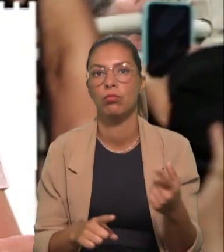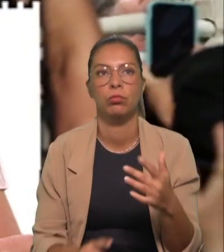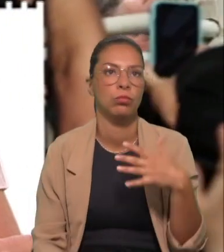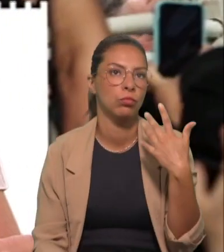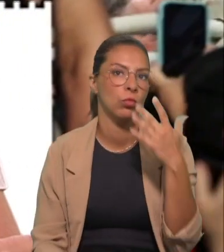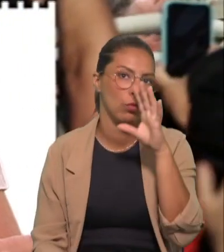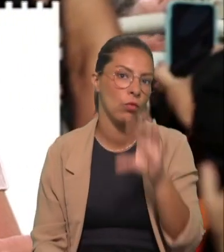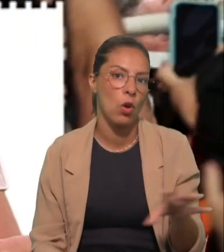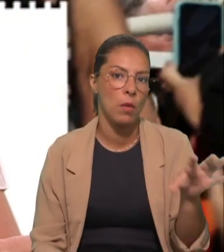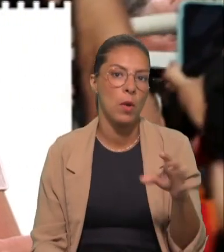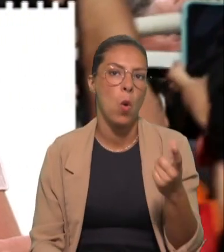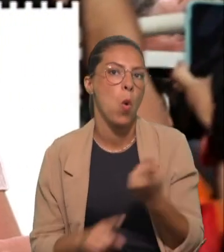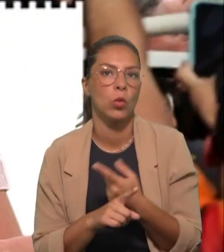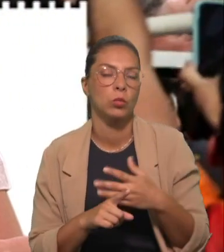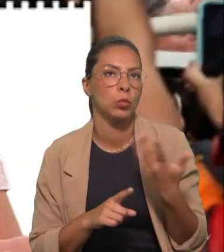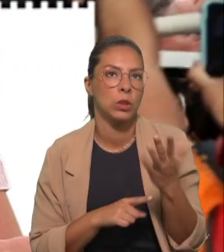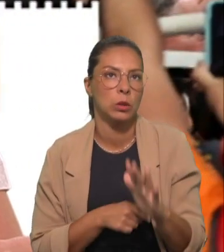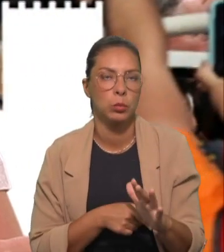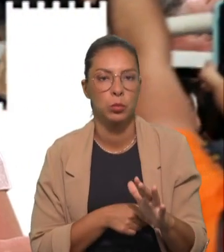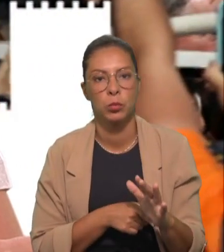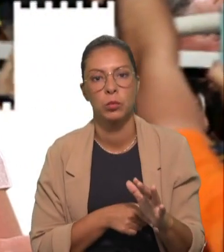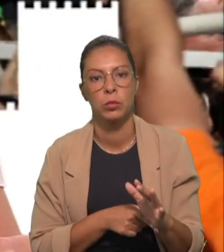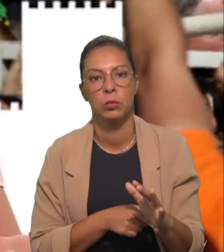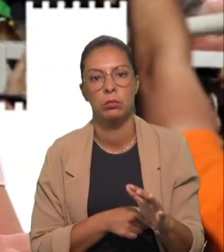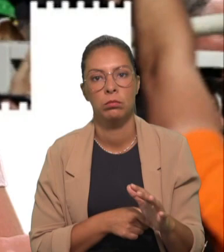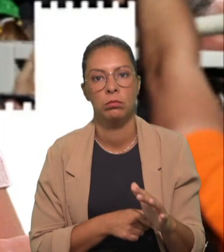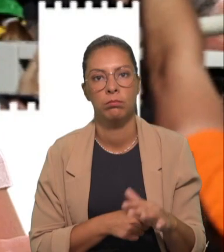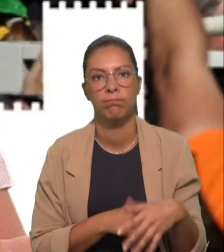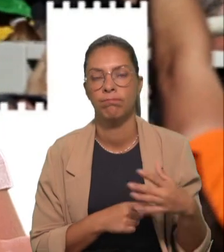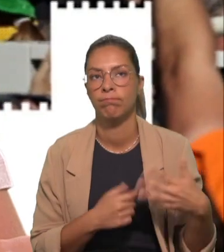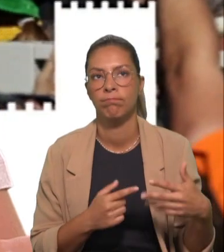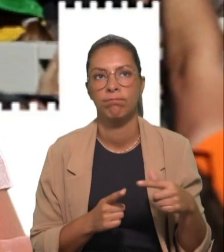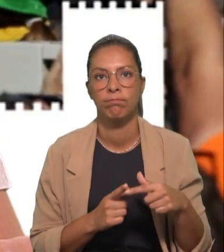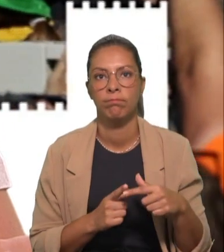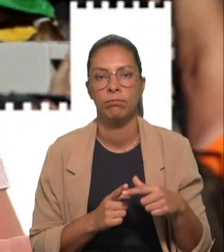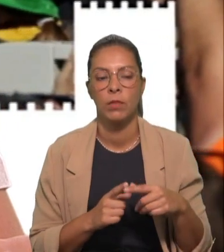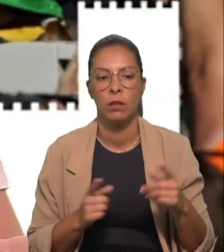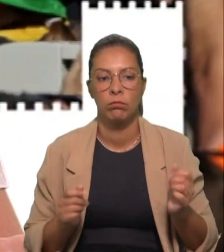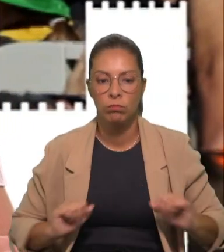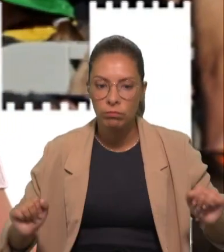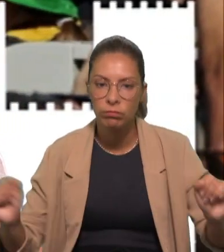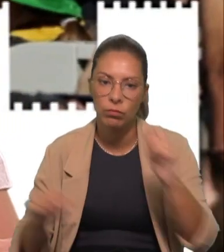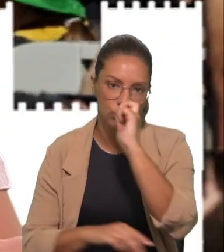que coisas forem, através de limpar florestas, a